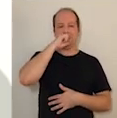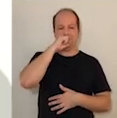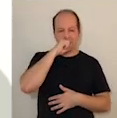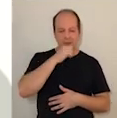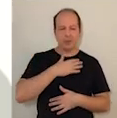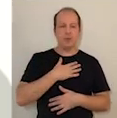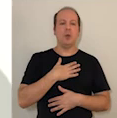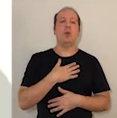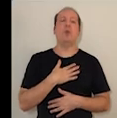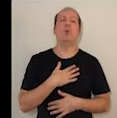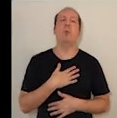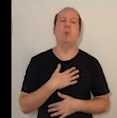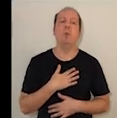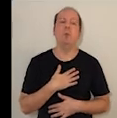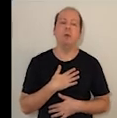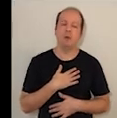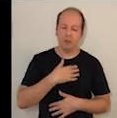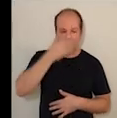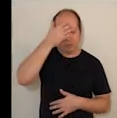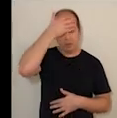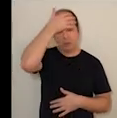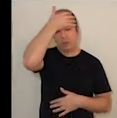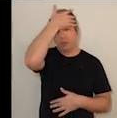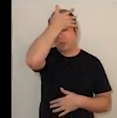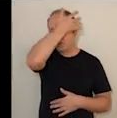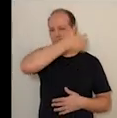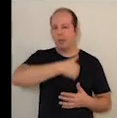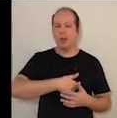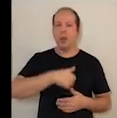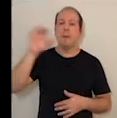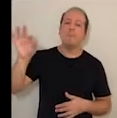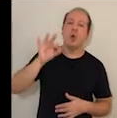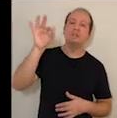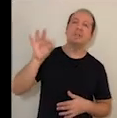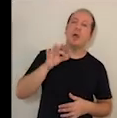Ao ficar só, Mosca volta a respirar e enxuga a testa.